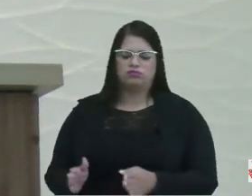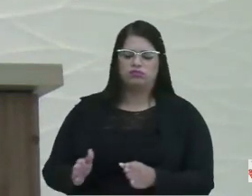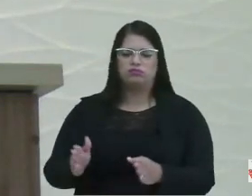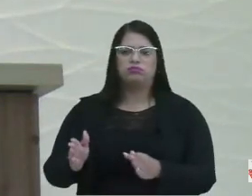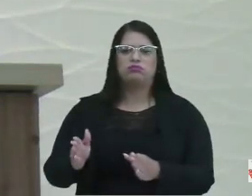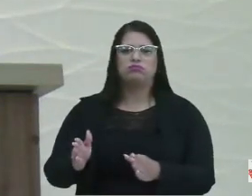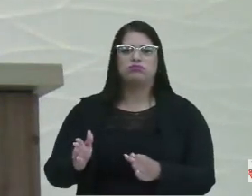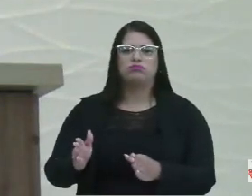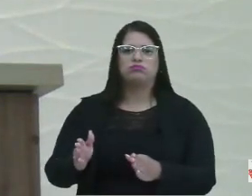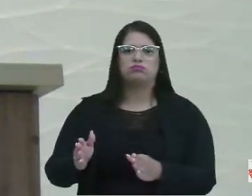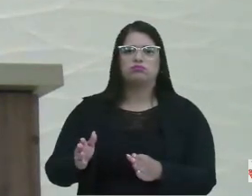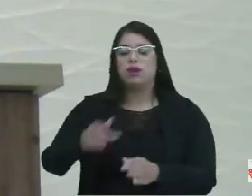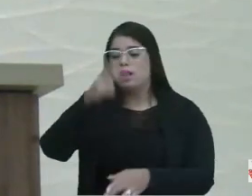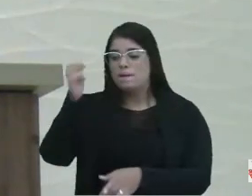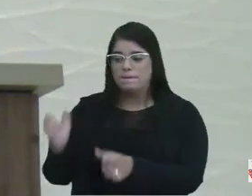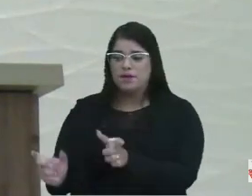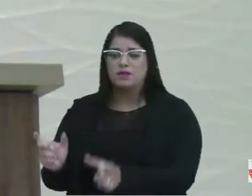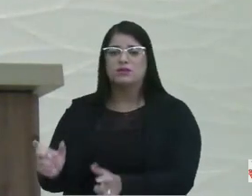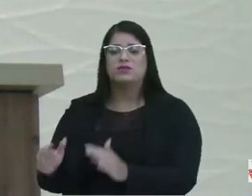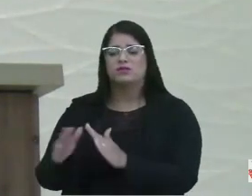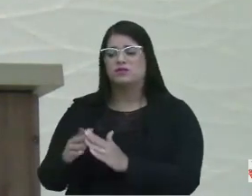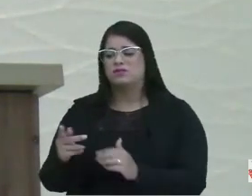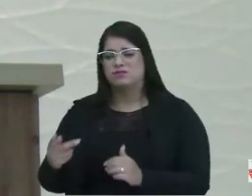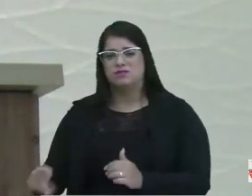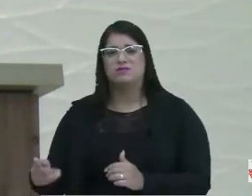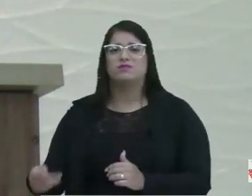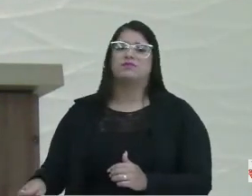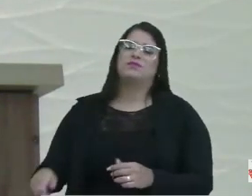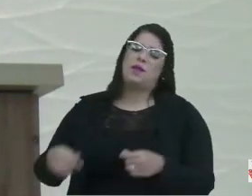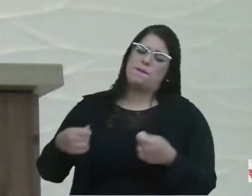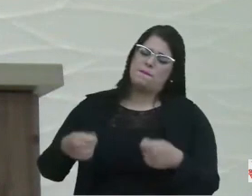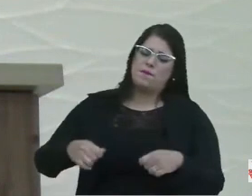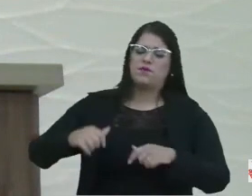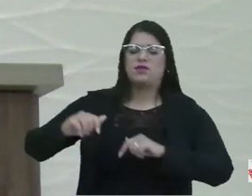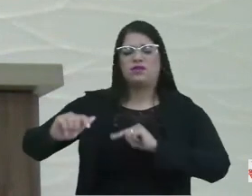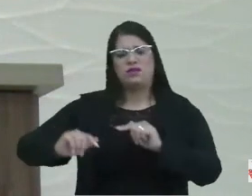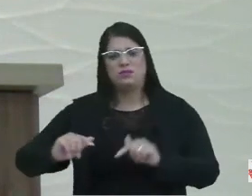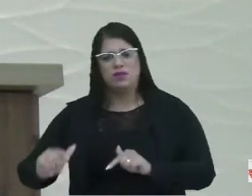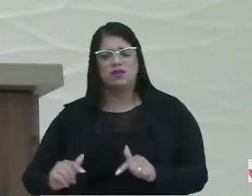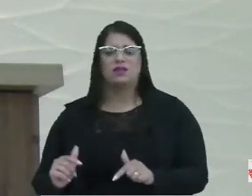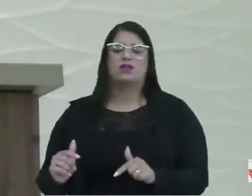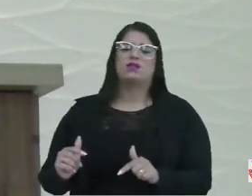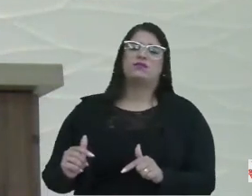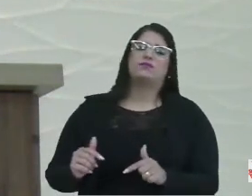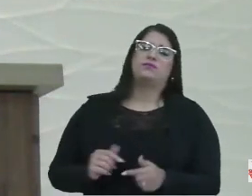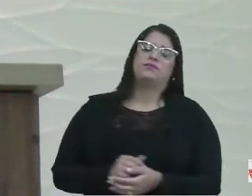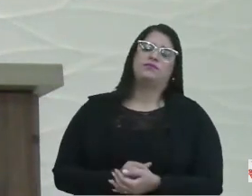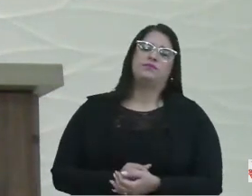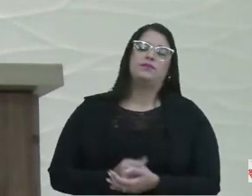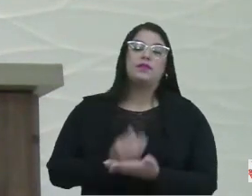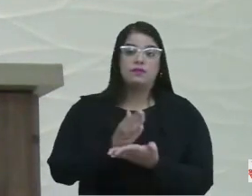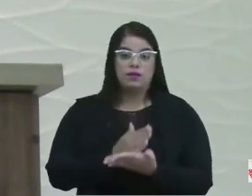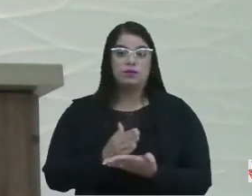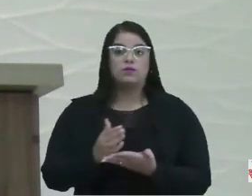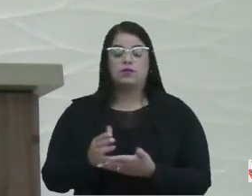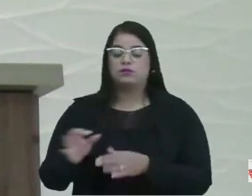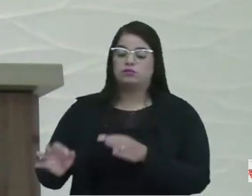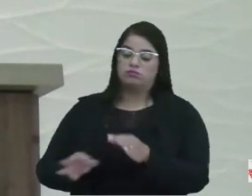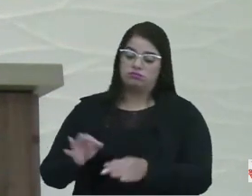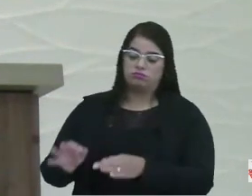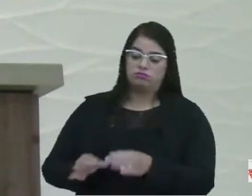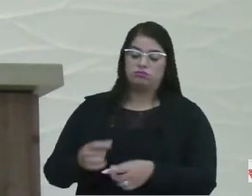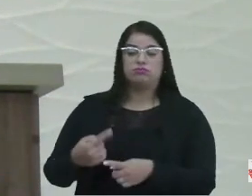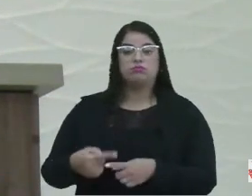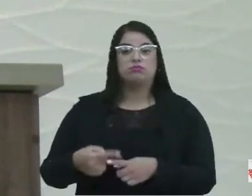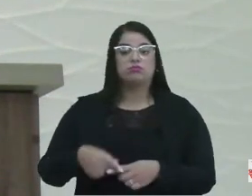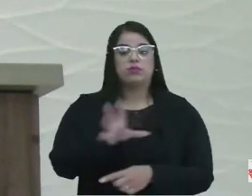os pequenos produtores terem uma renda. Então vai começar a ajeitar, porque através da máquina